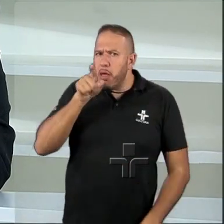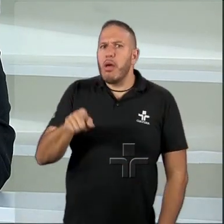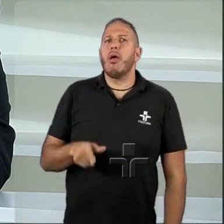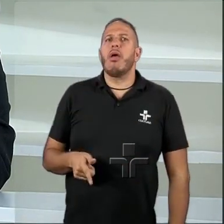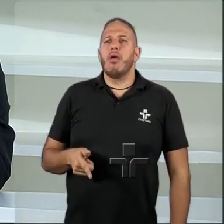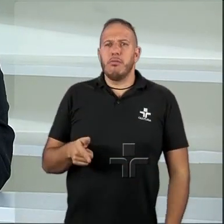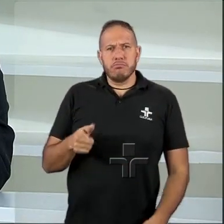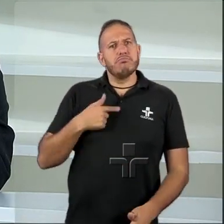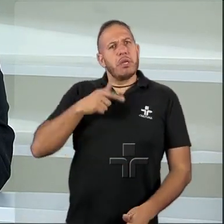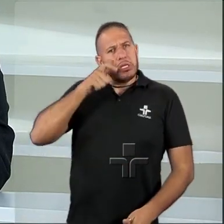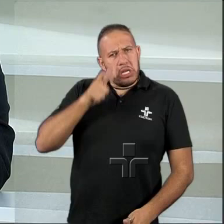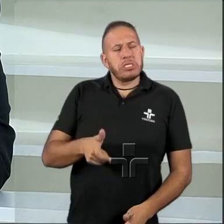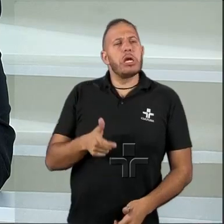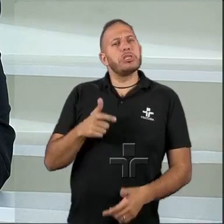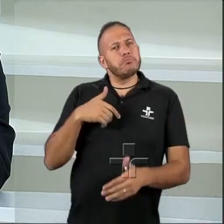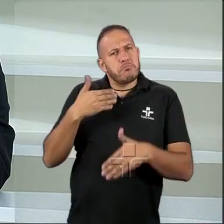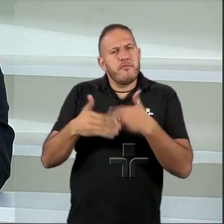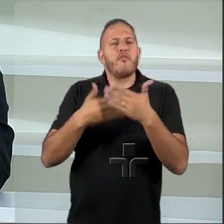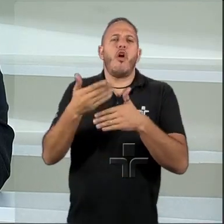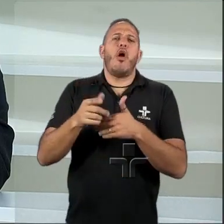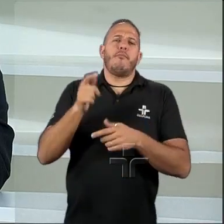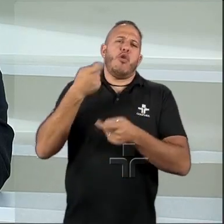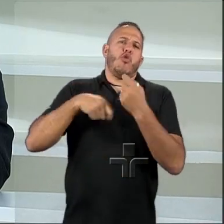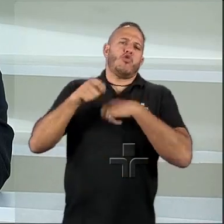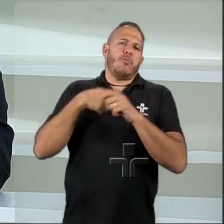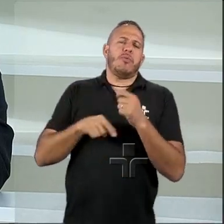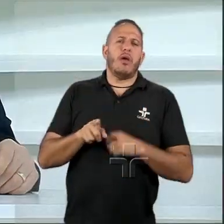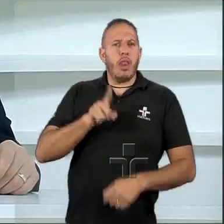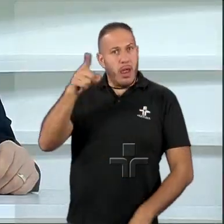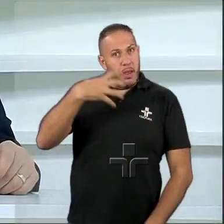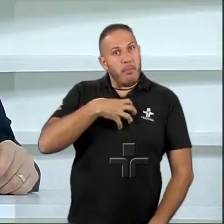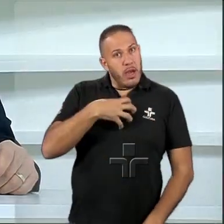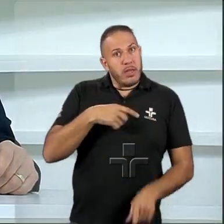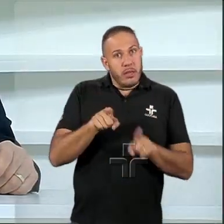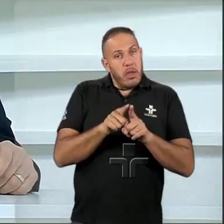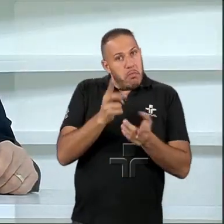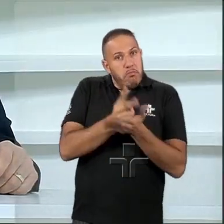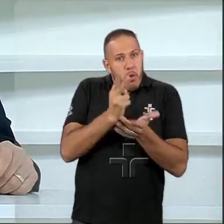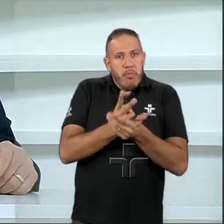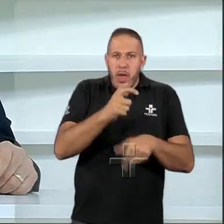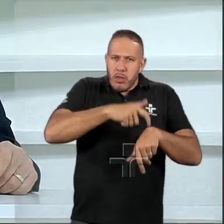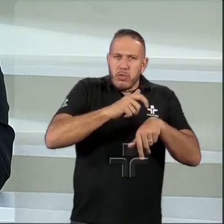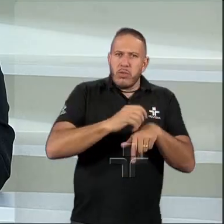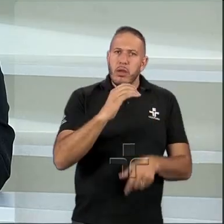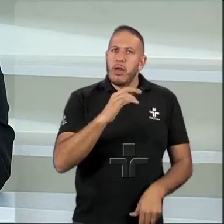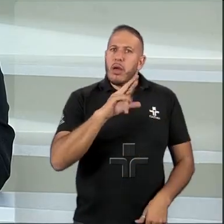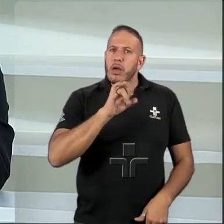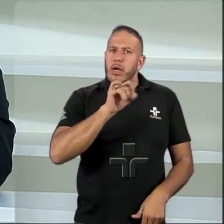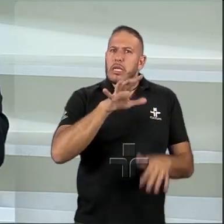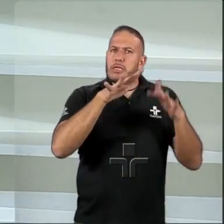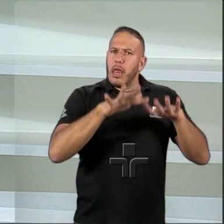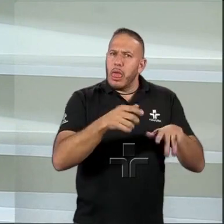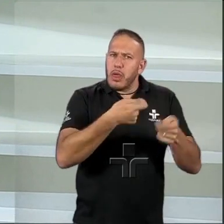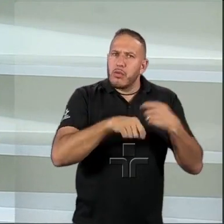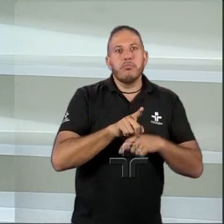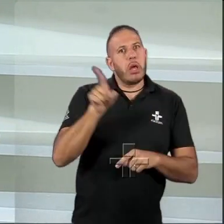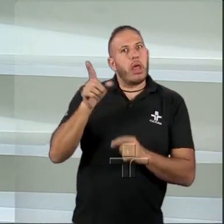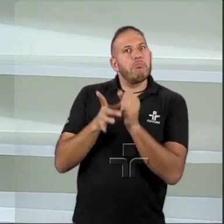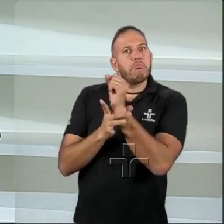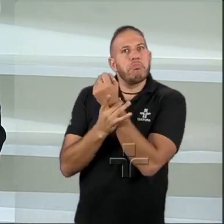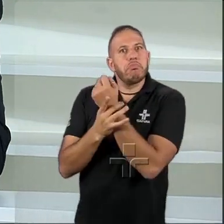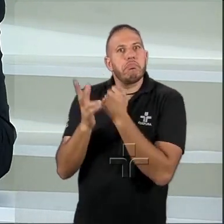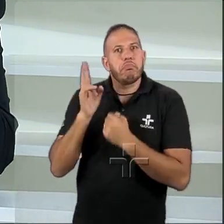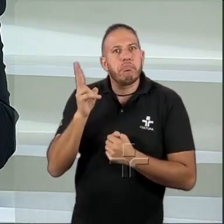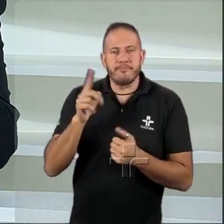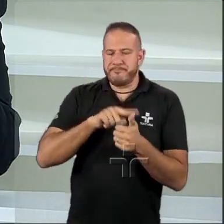uma interessante performance econômica. Na Bahia também... Mesmo na crise, né? Mesmo na crise, durante a crise. mesmo na crise. Na Bahia também, você teve